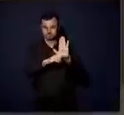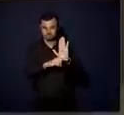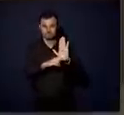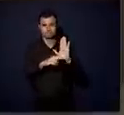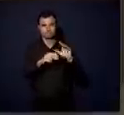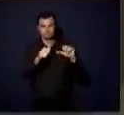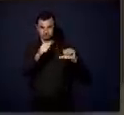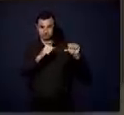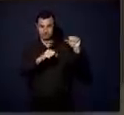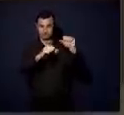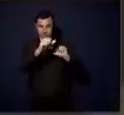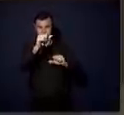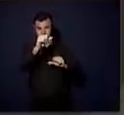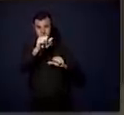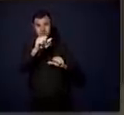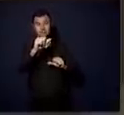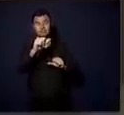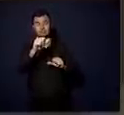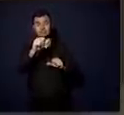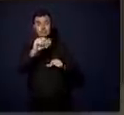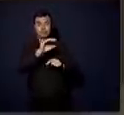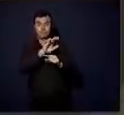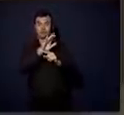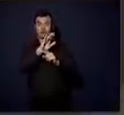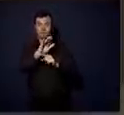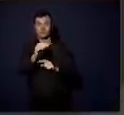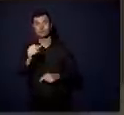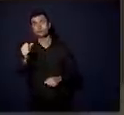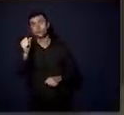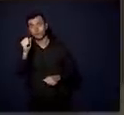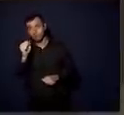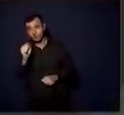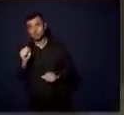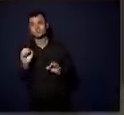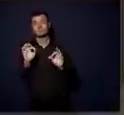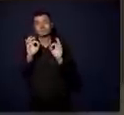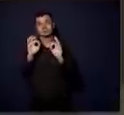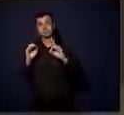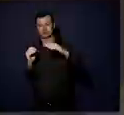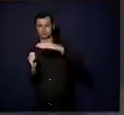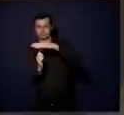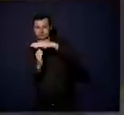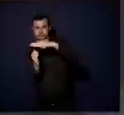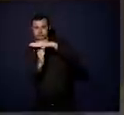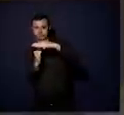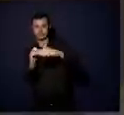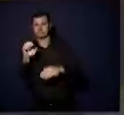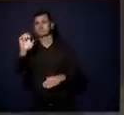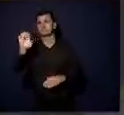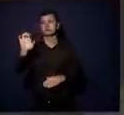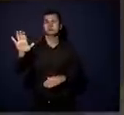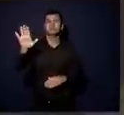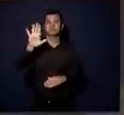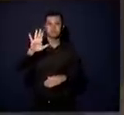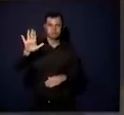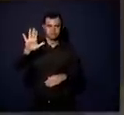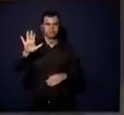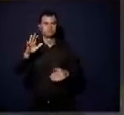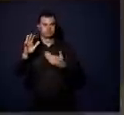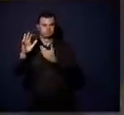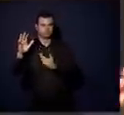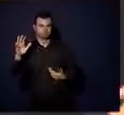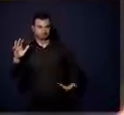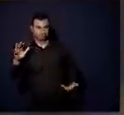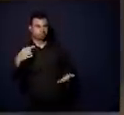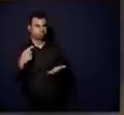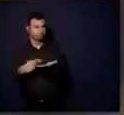de discussões é um Marco que teve um efeito muito grande e eu tenho certeza que as empresas estaduais vão chegar a um consenso com o governo para ter